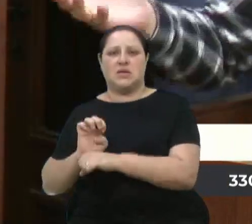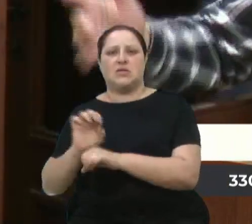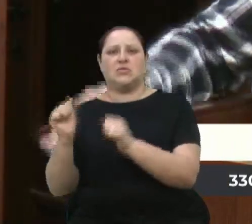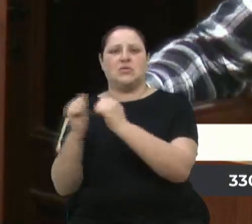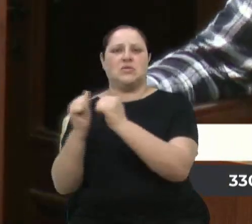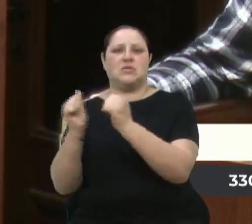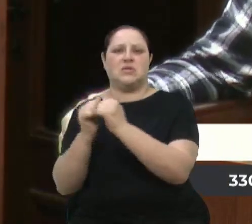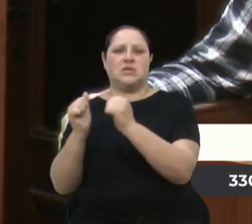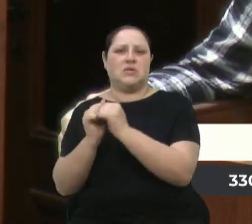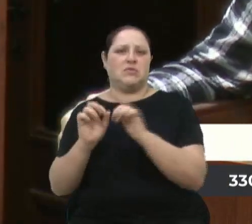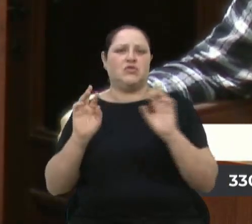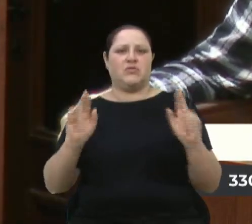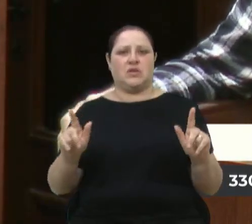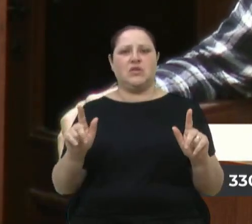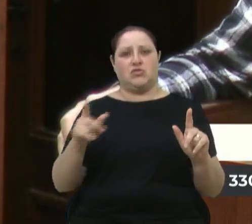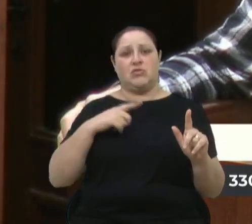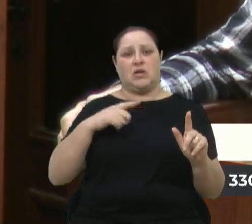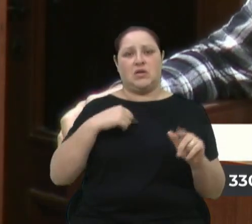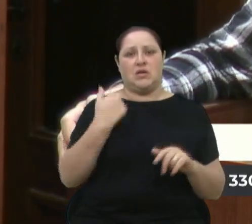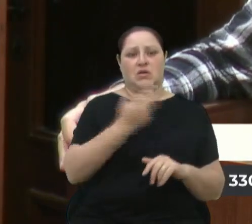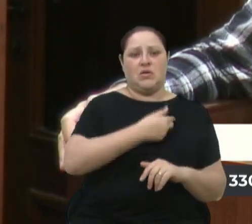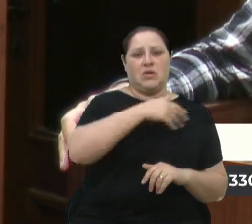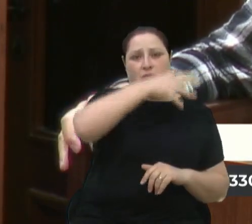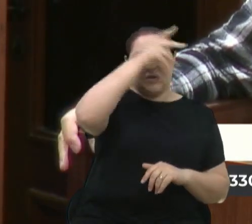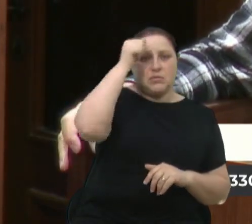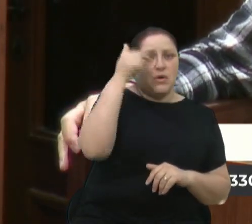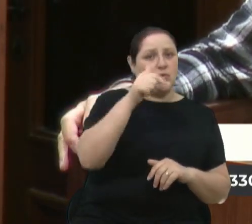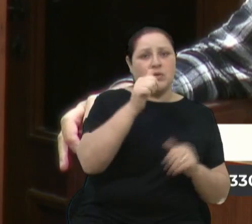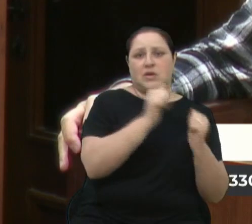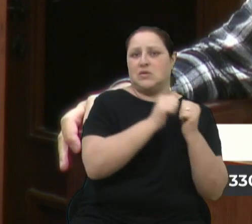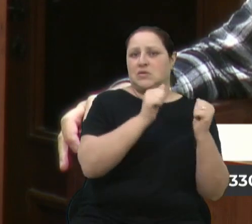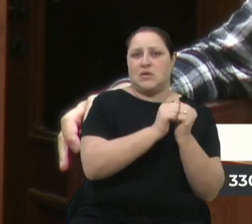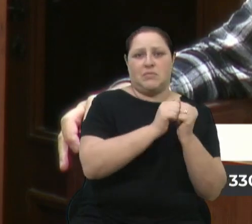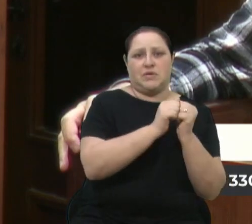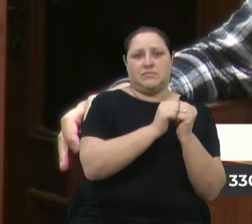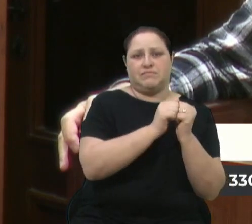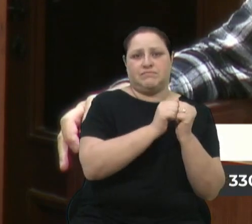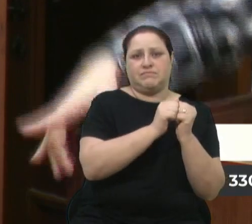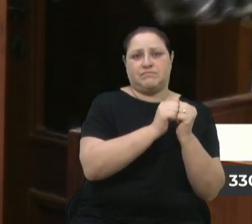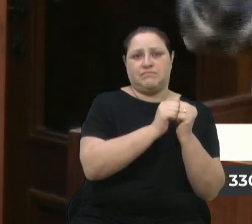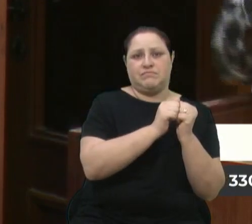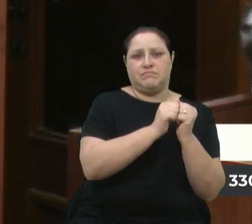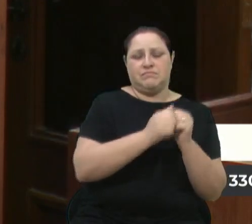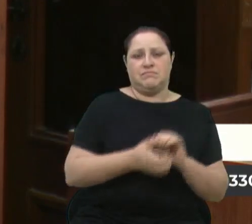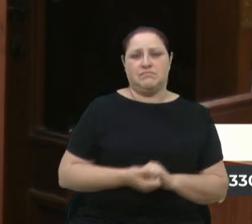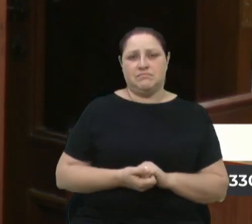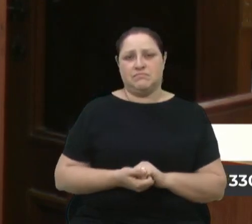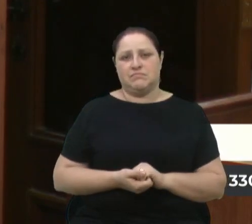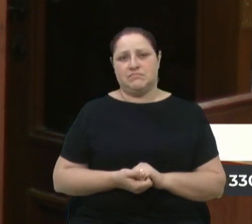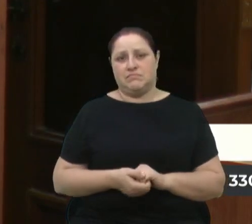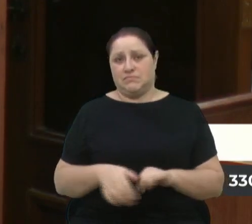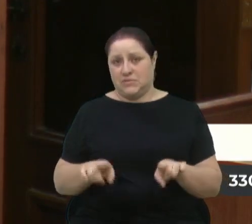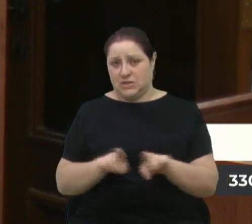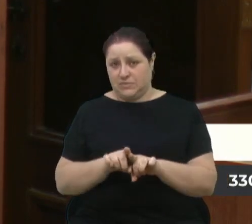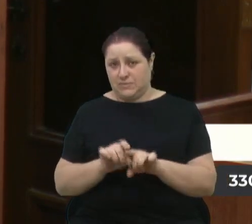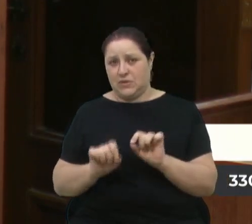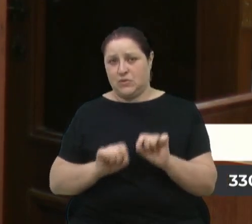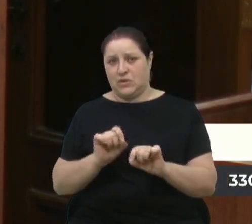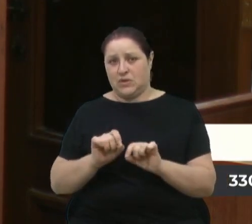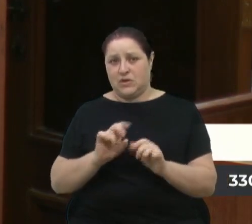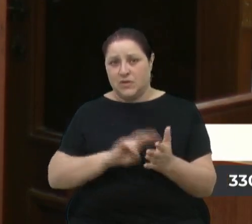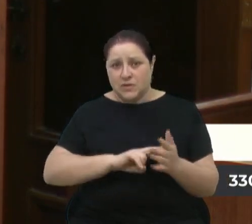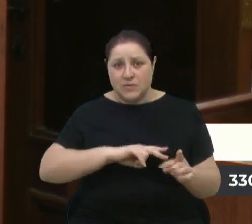um sistema, nós não temos. E ainda,